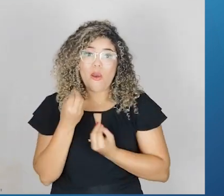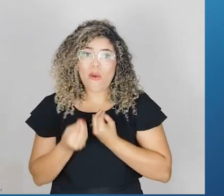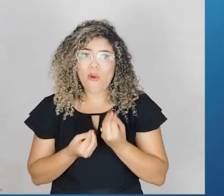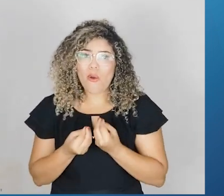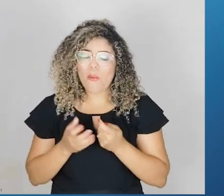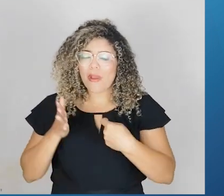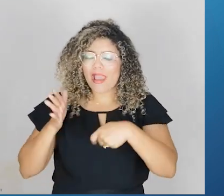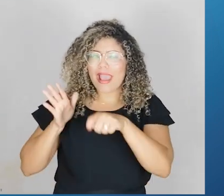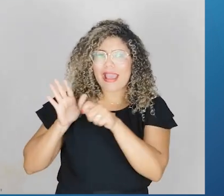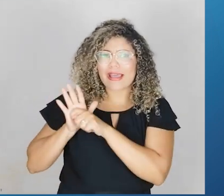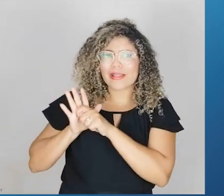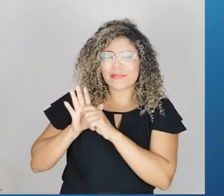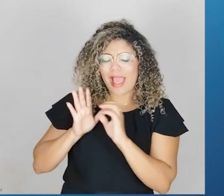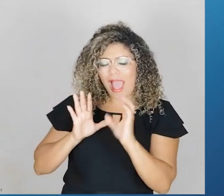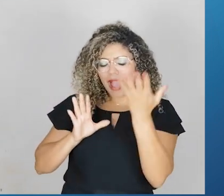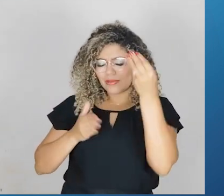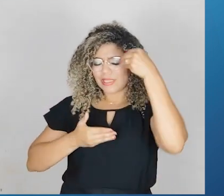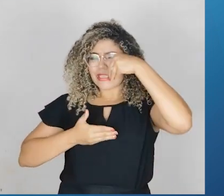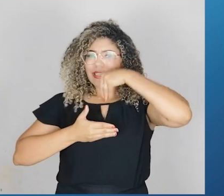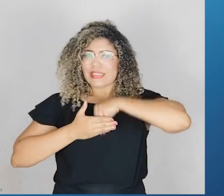drogas atuam no nosso sistema?